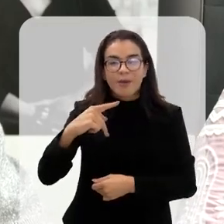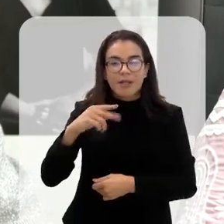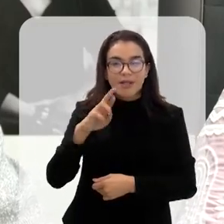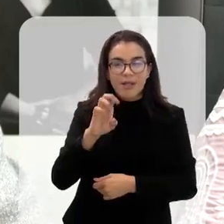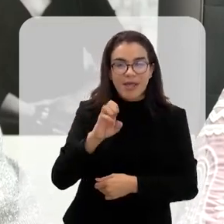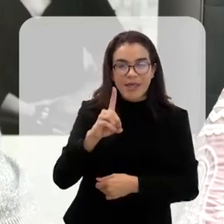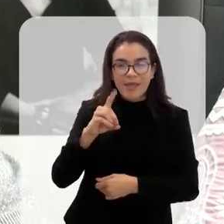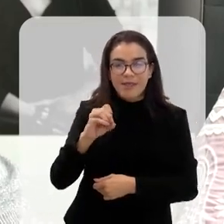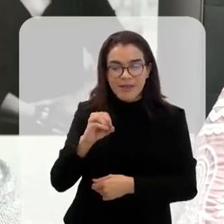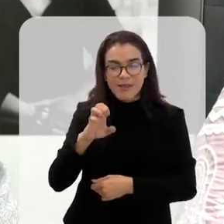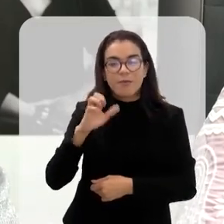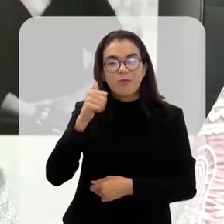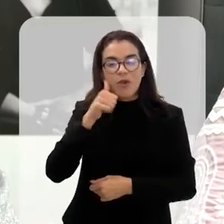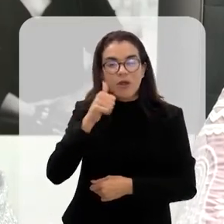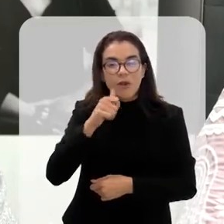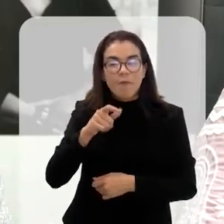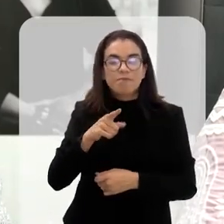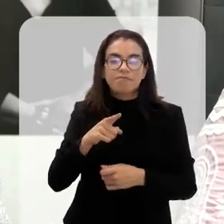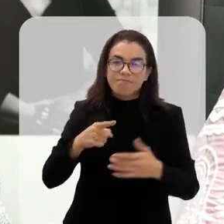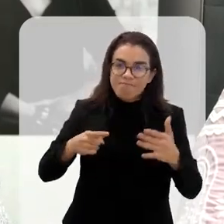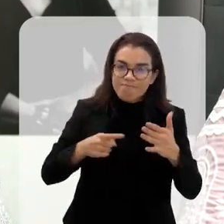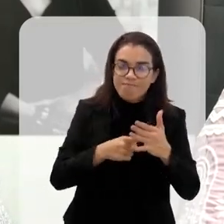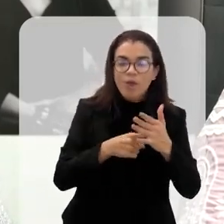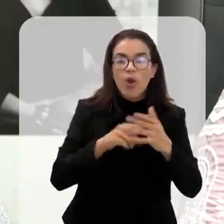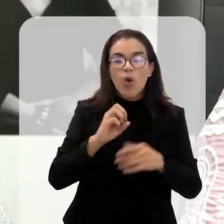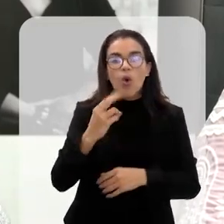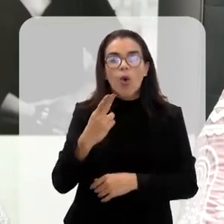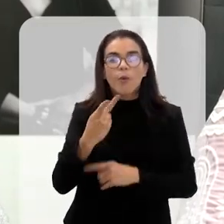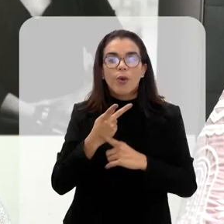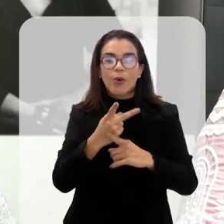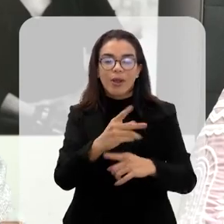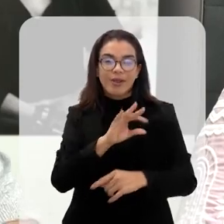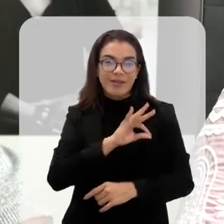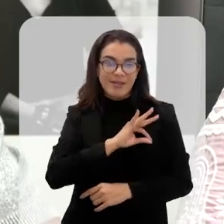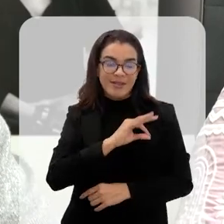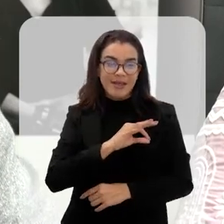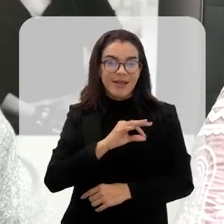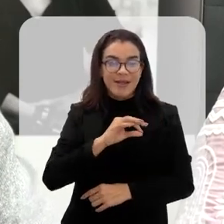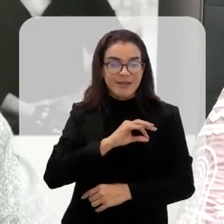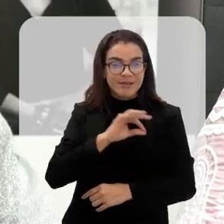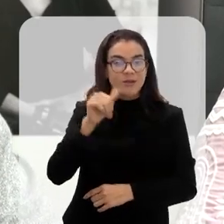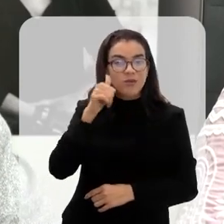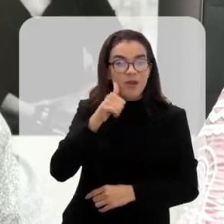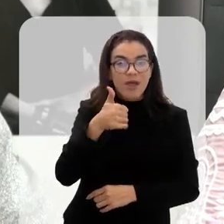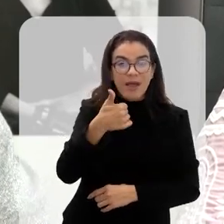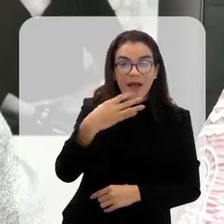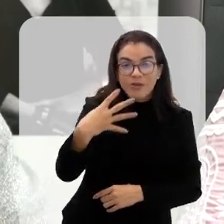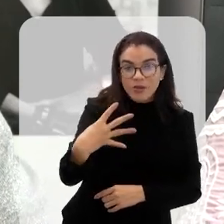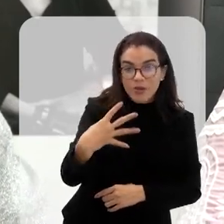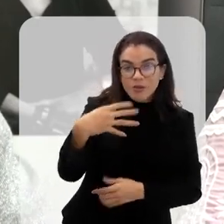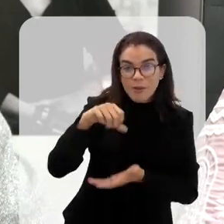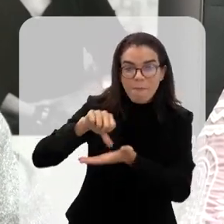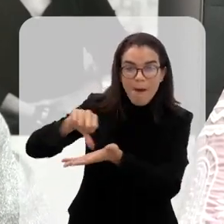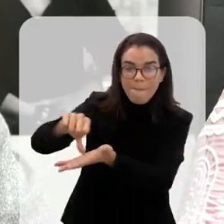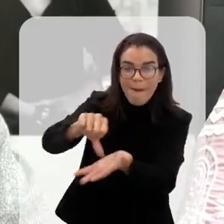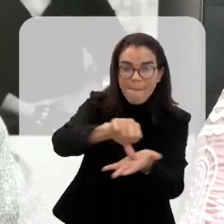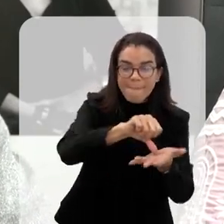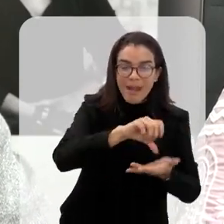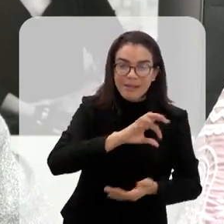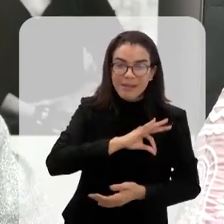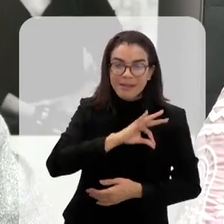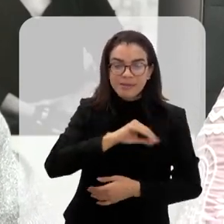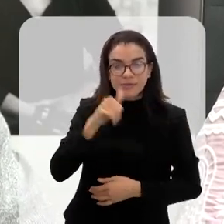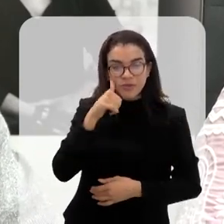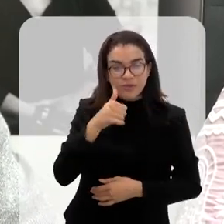Rede Mulher, procurar o registro de ocorrência online ou procurar uma DEAN. Nós temos 14 DEANs no Rio